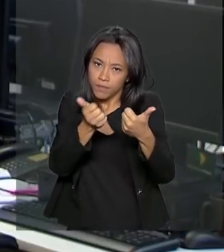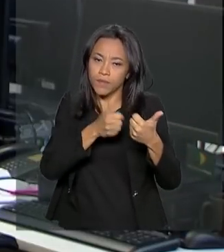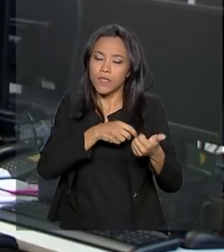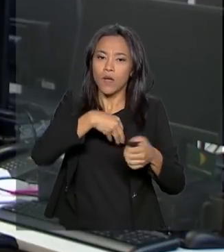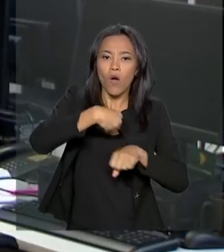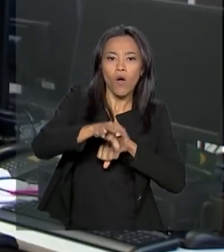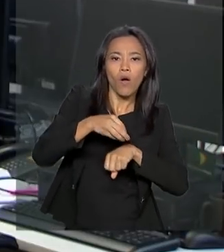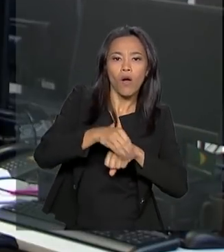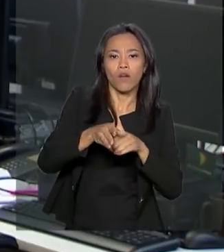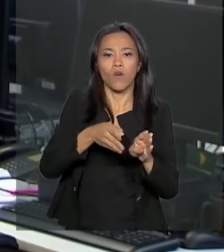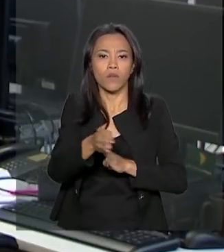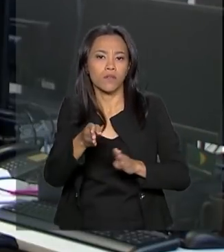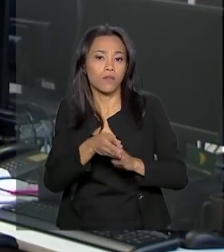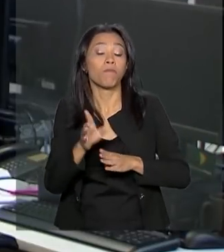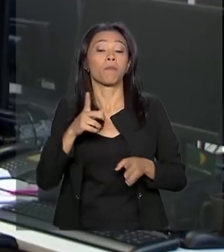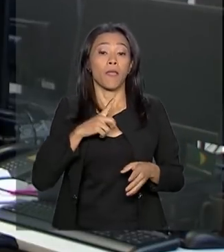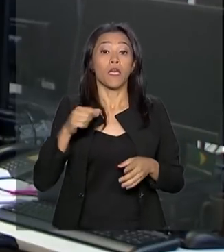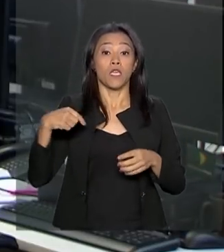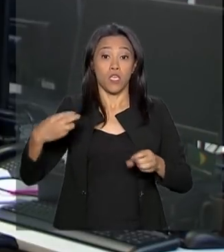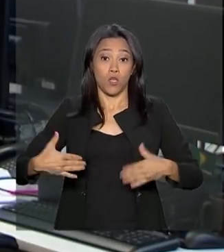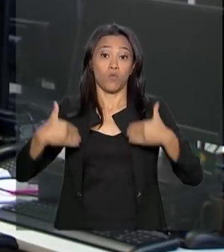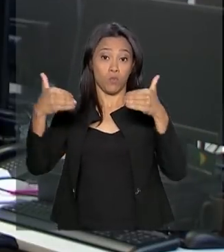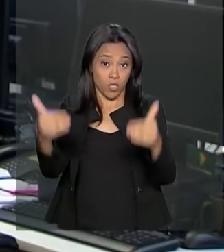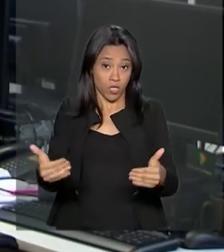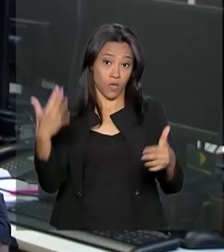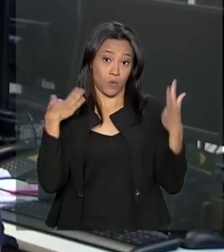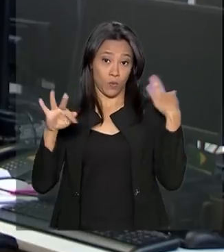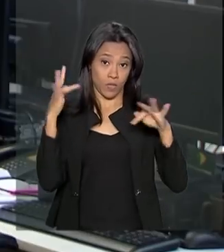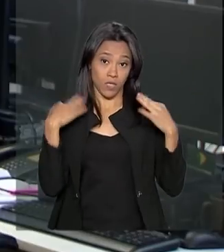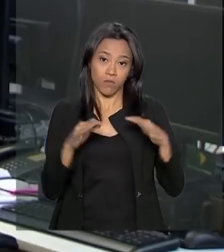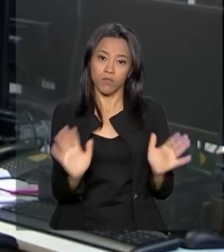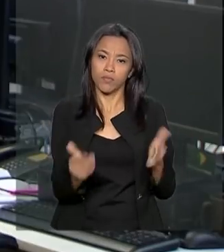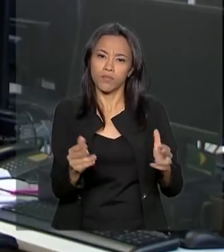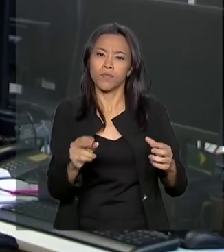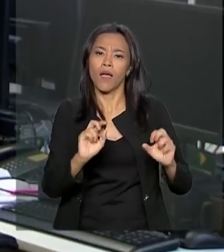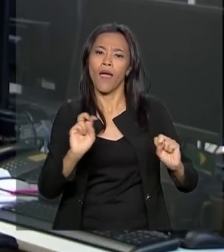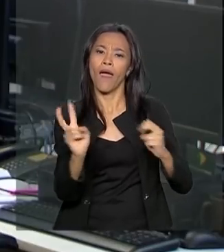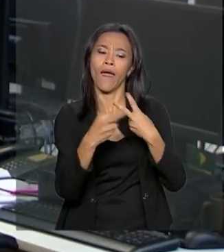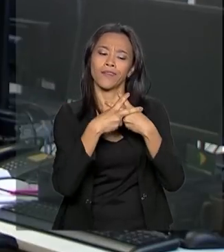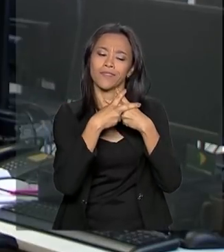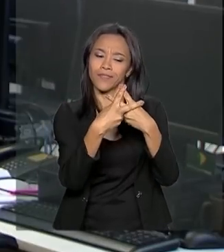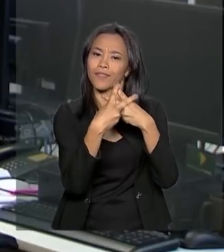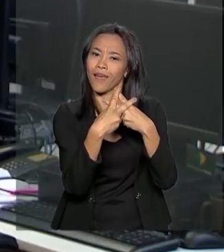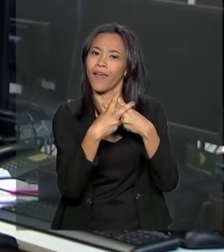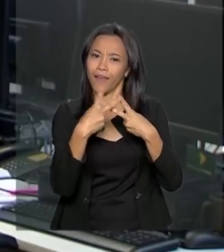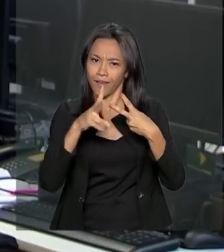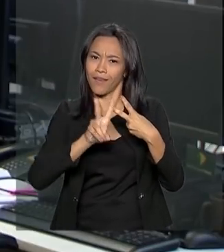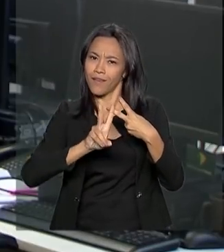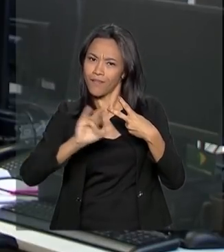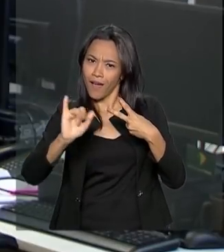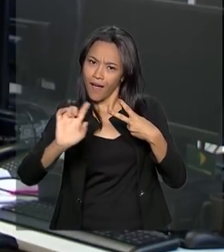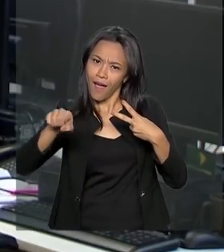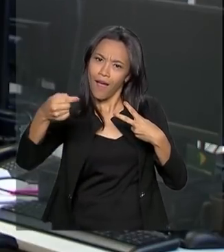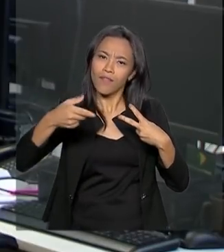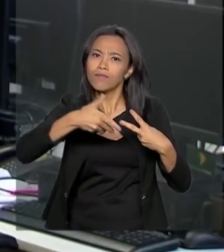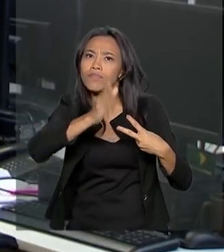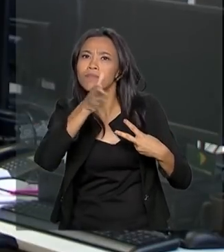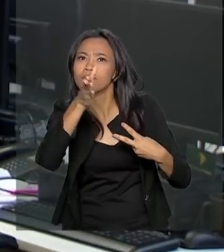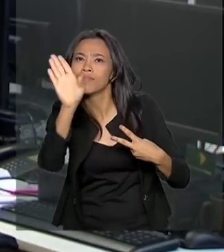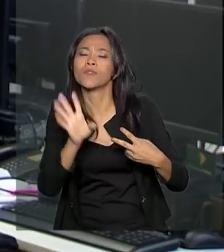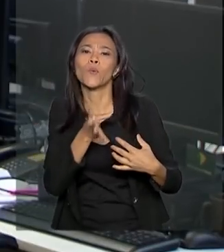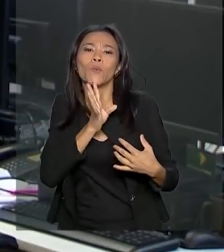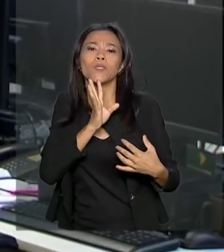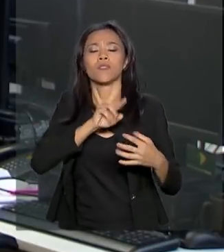Ministério do Turismo promove a campanha com a hashtag vá além do futebol, para também incentivar os turistas a